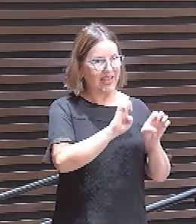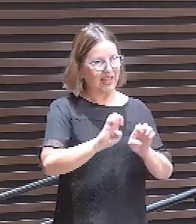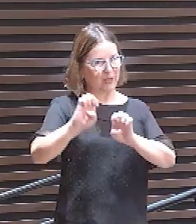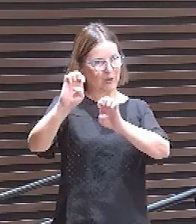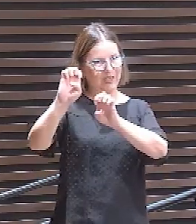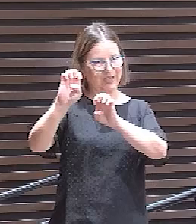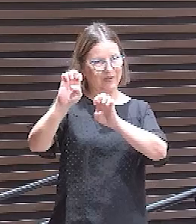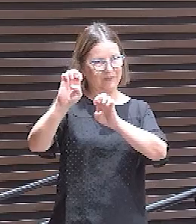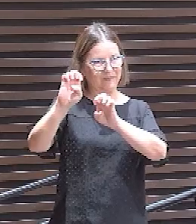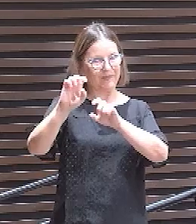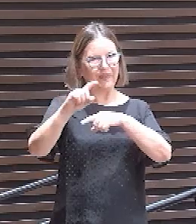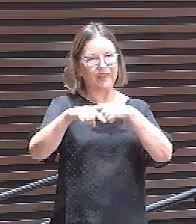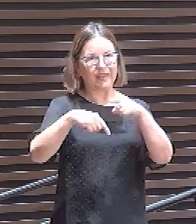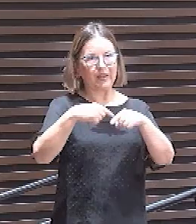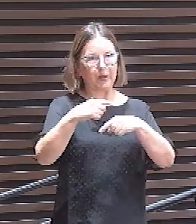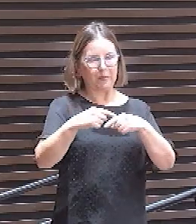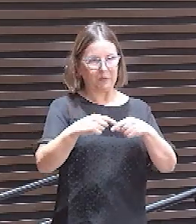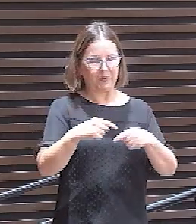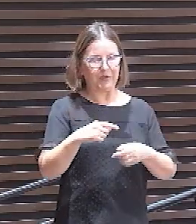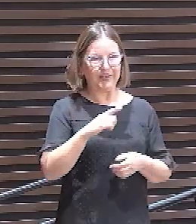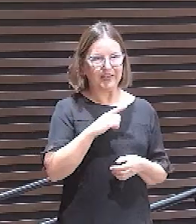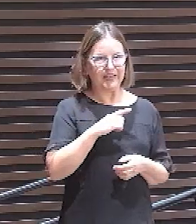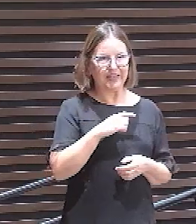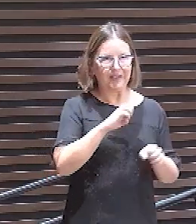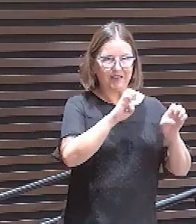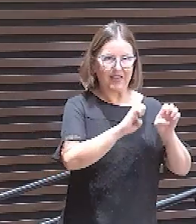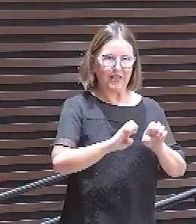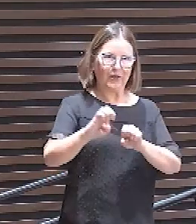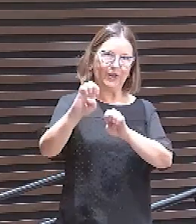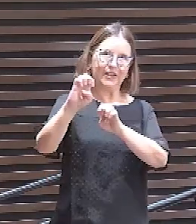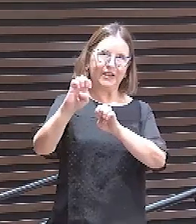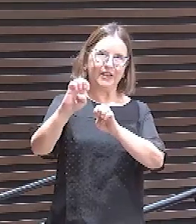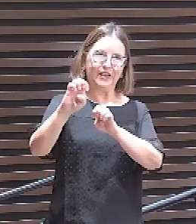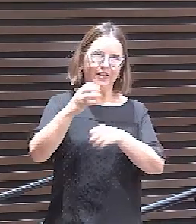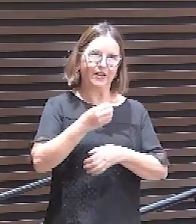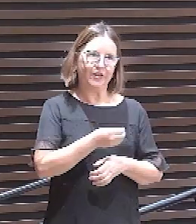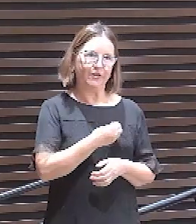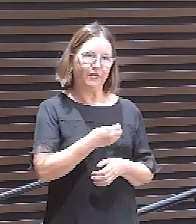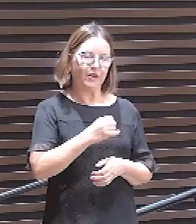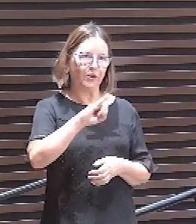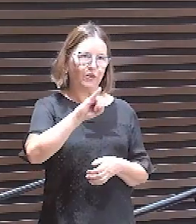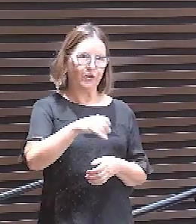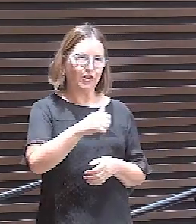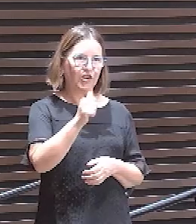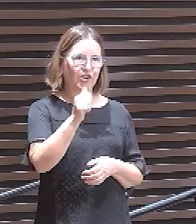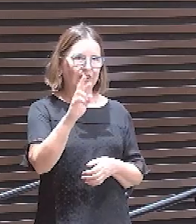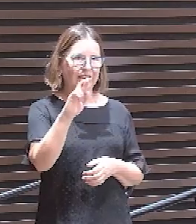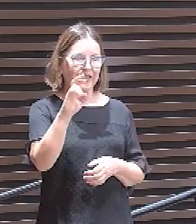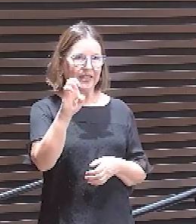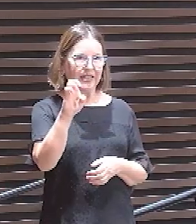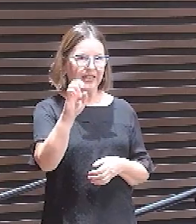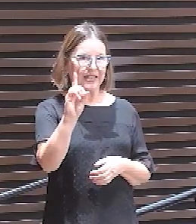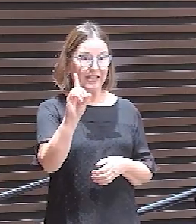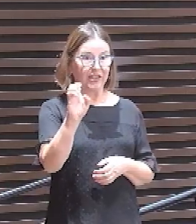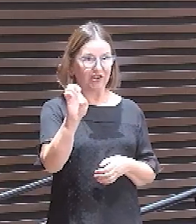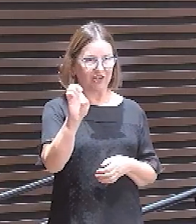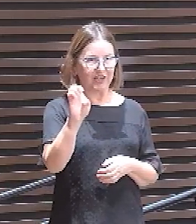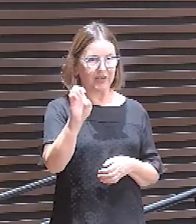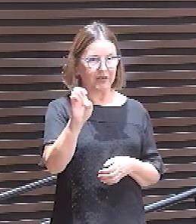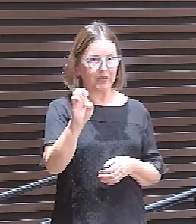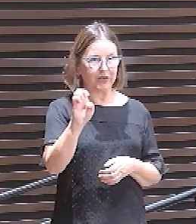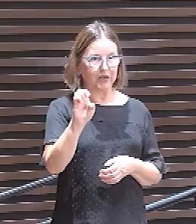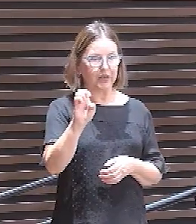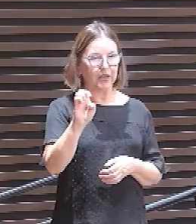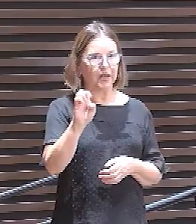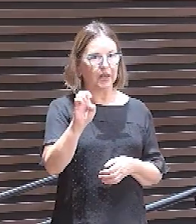E depois que gerou Enoque, viveu Jared 800 anos e